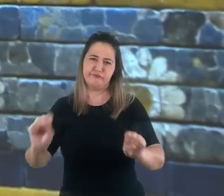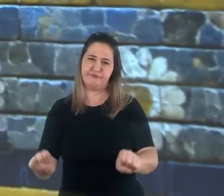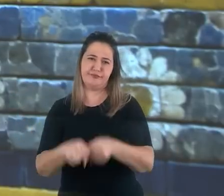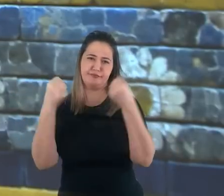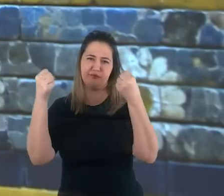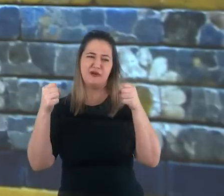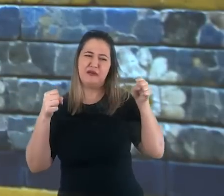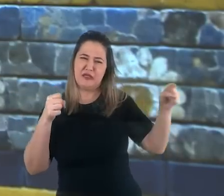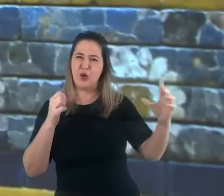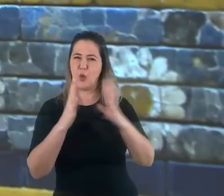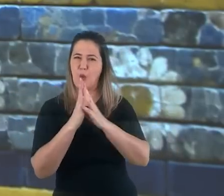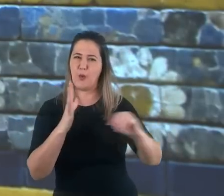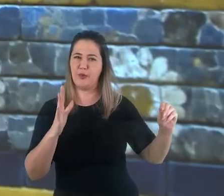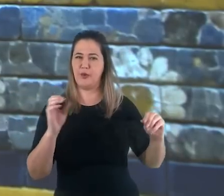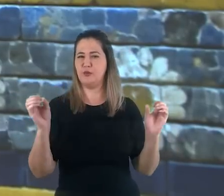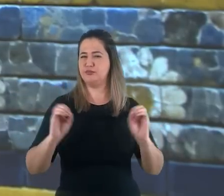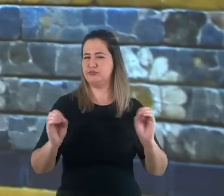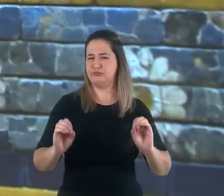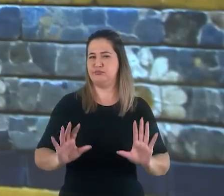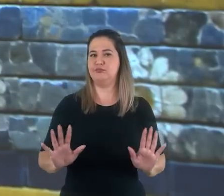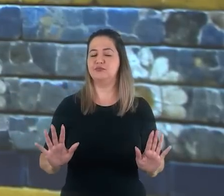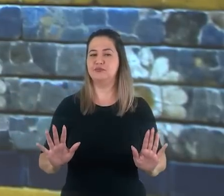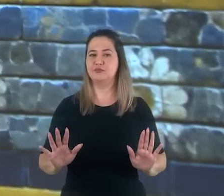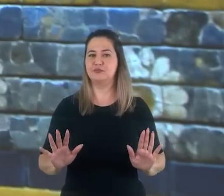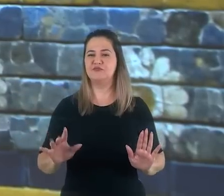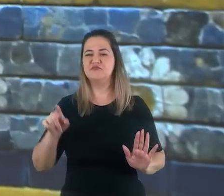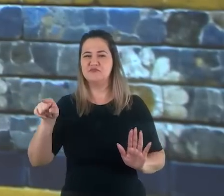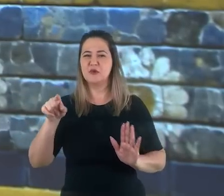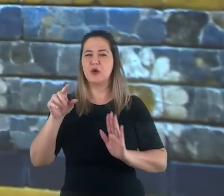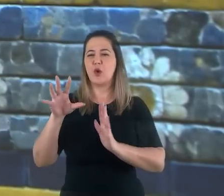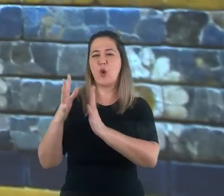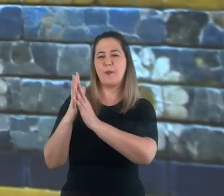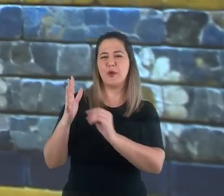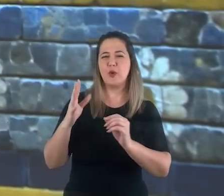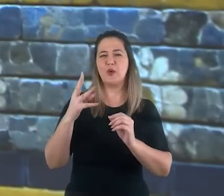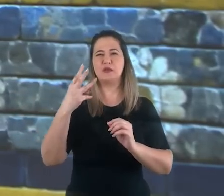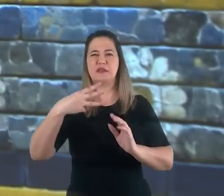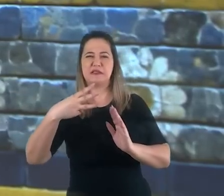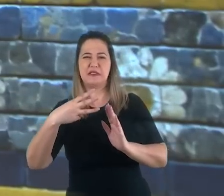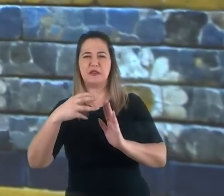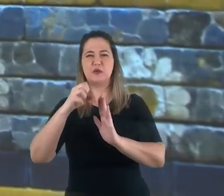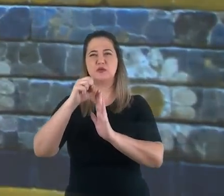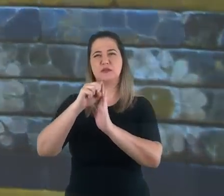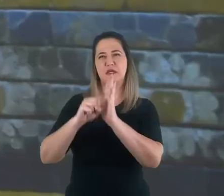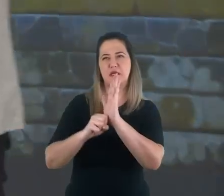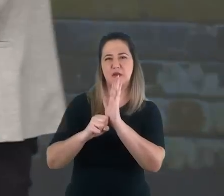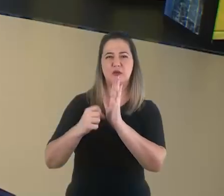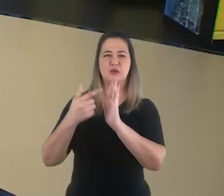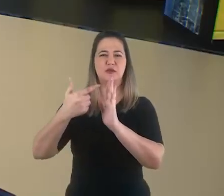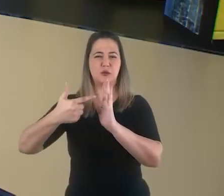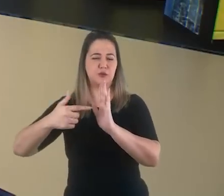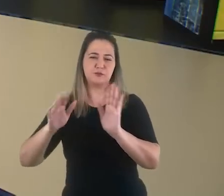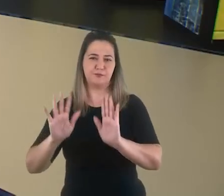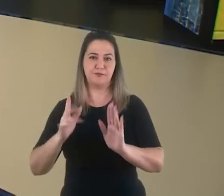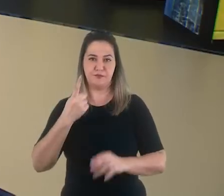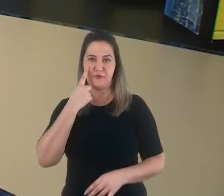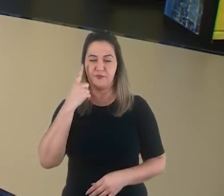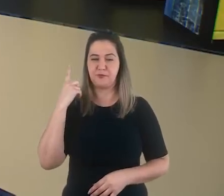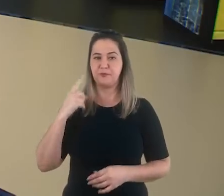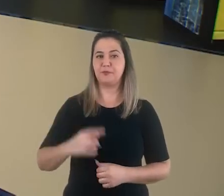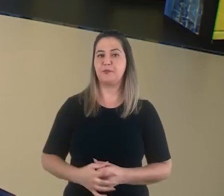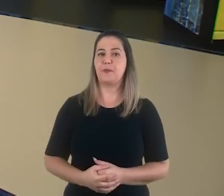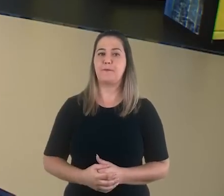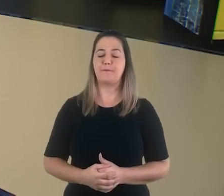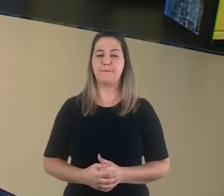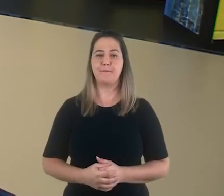que Daniel plagiou uma cultura ali do terceiro ou segundo século a.C. E a evidência está aqui, eu vou colocar na tela para vocês.